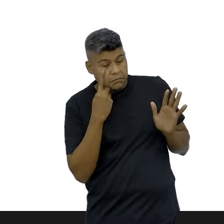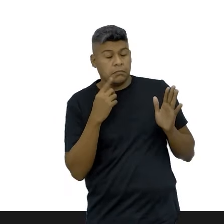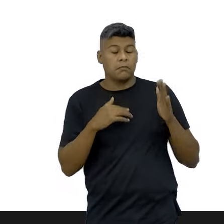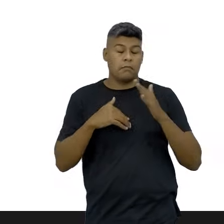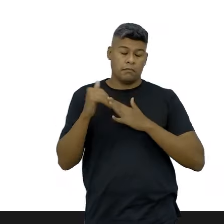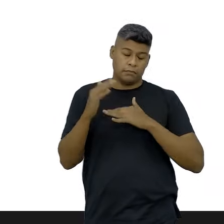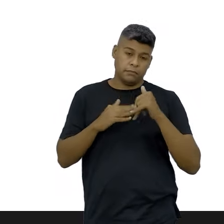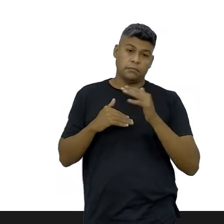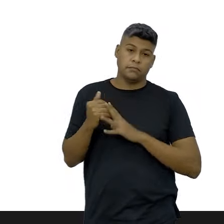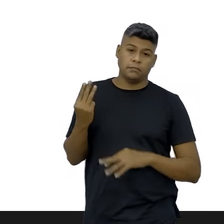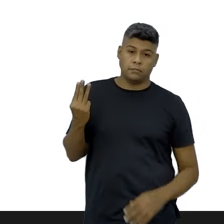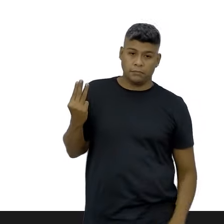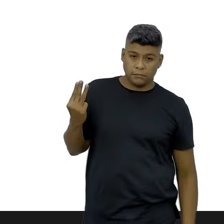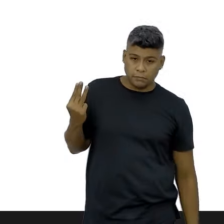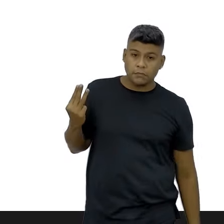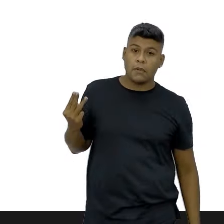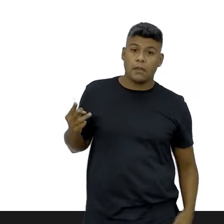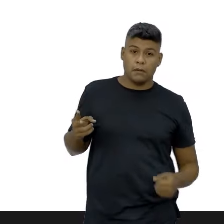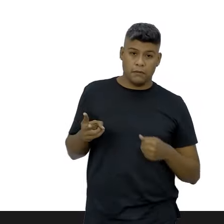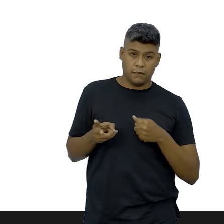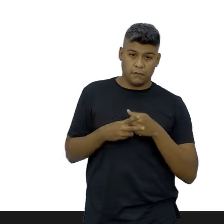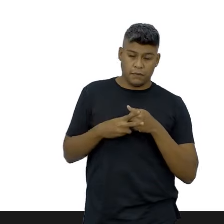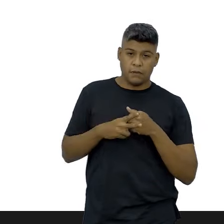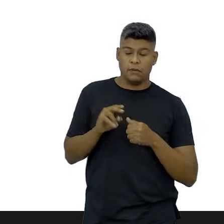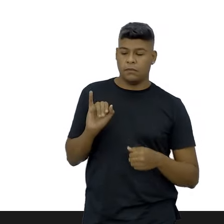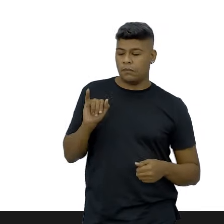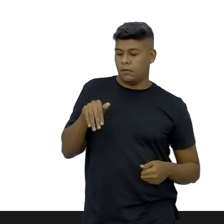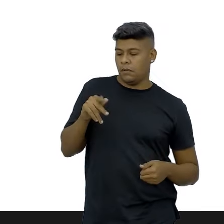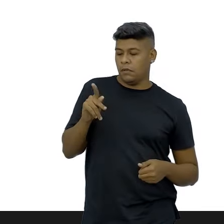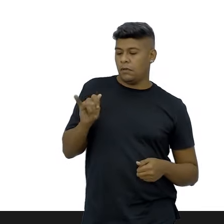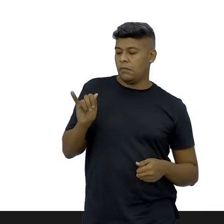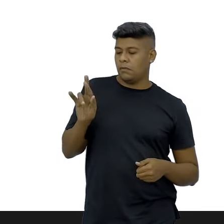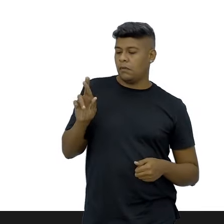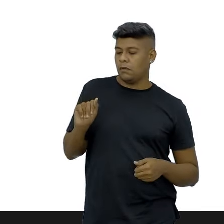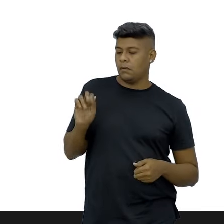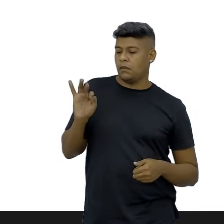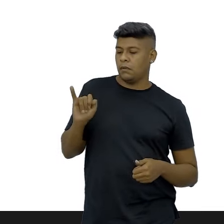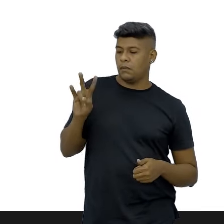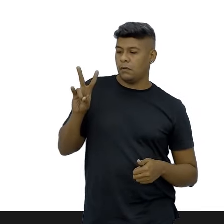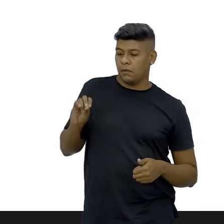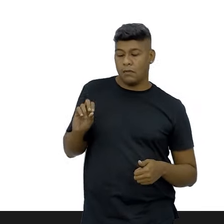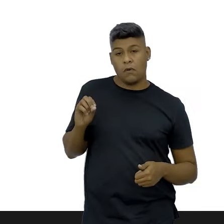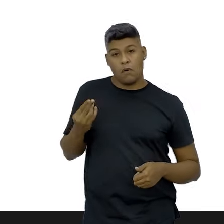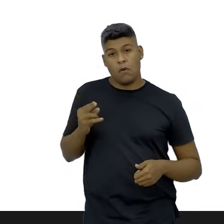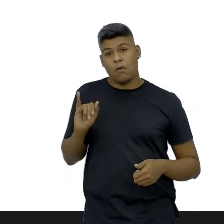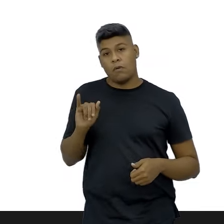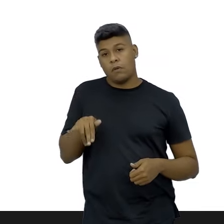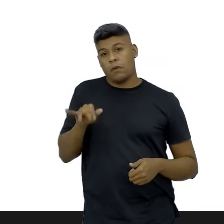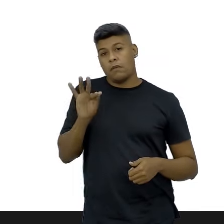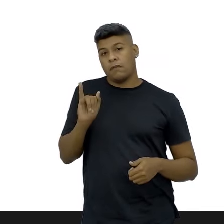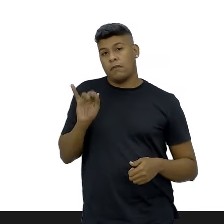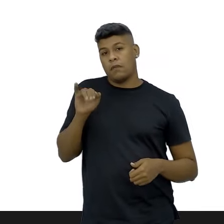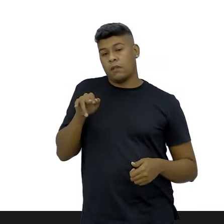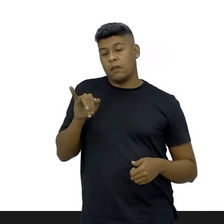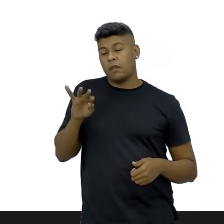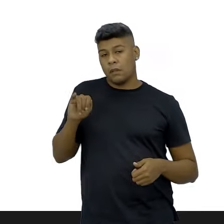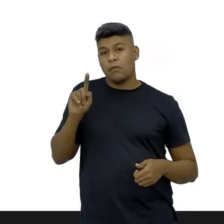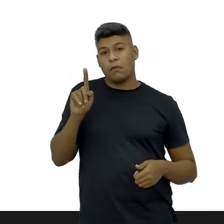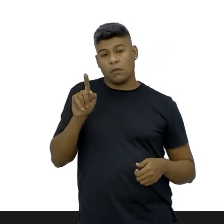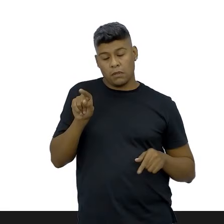habilidade 3, o emprego dos verbos no imperativo ou no infinitivo, ele vale para as receitas também, que é o